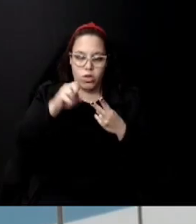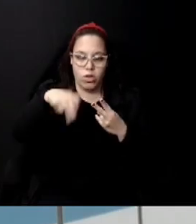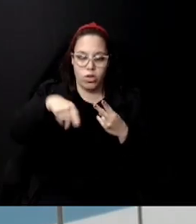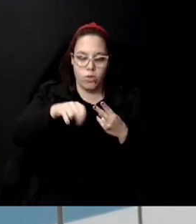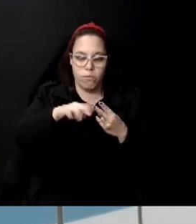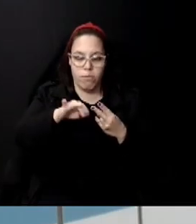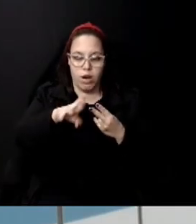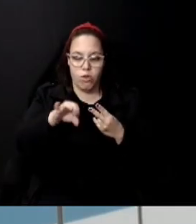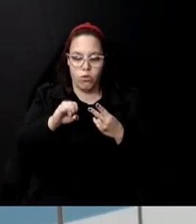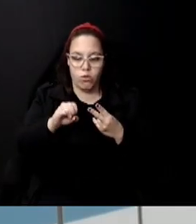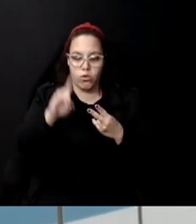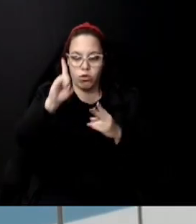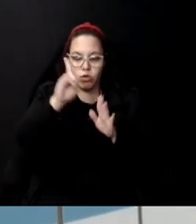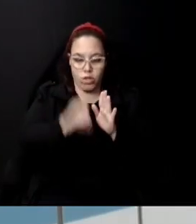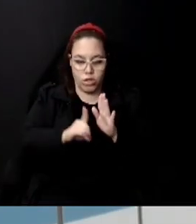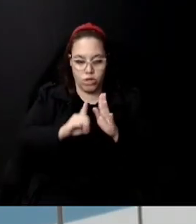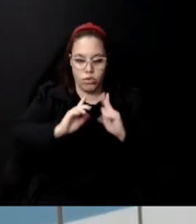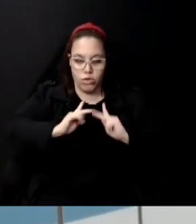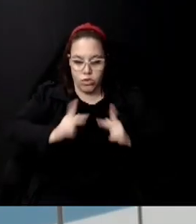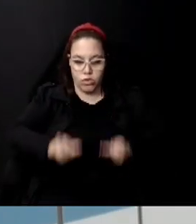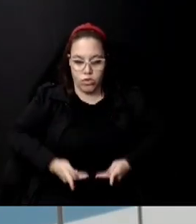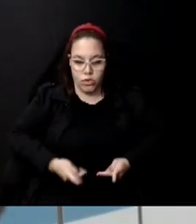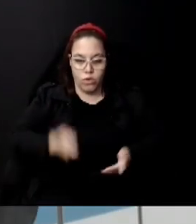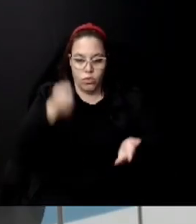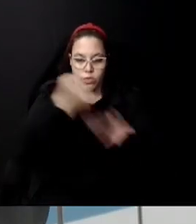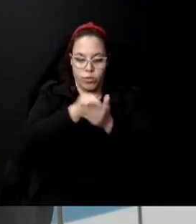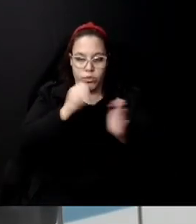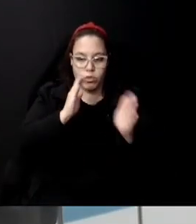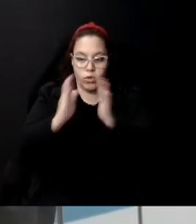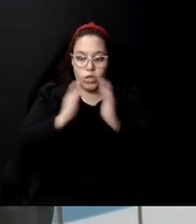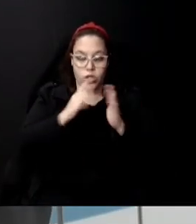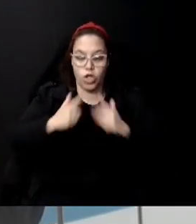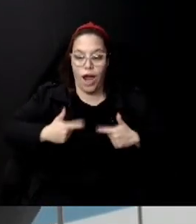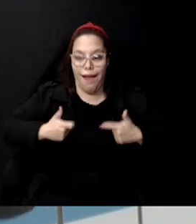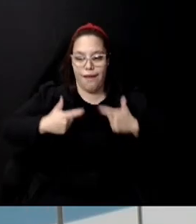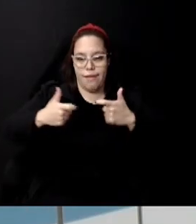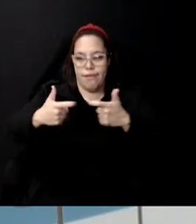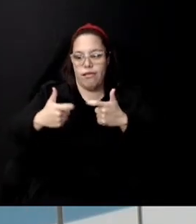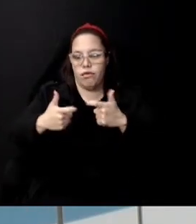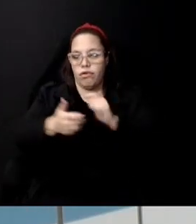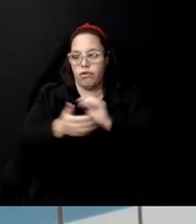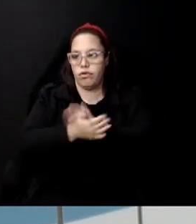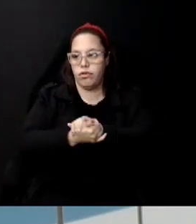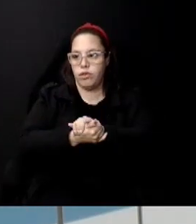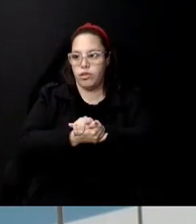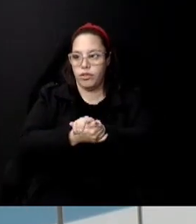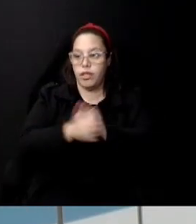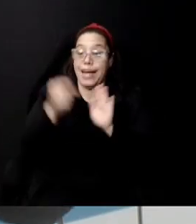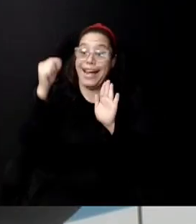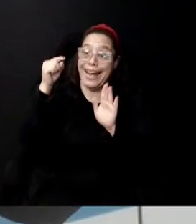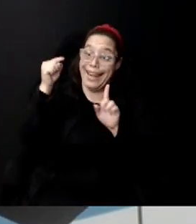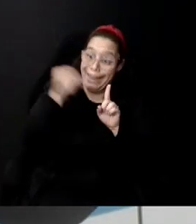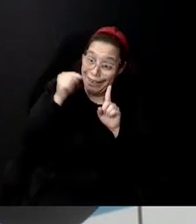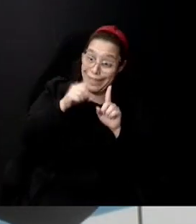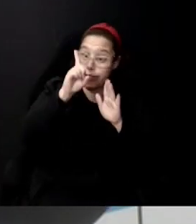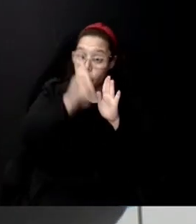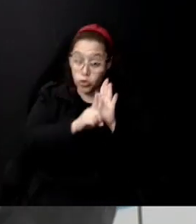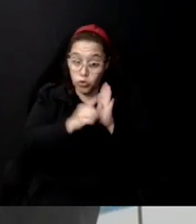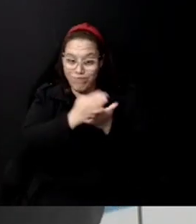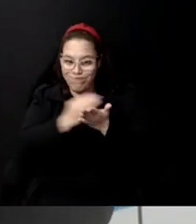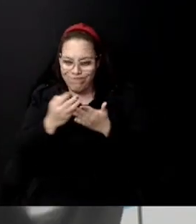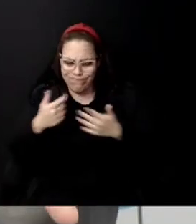internacional humanitário, é o direito aplicável durante a guerra. Esse direito de você iniciar um conflito